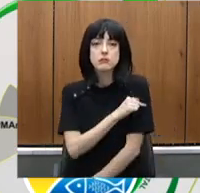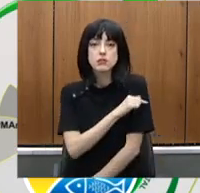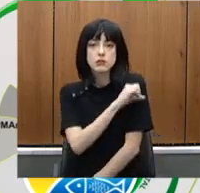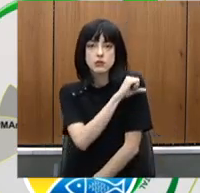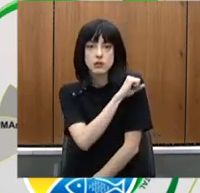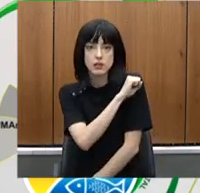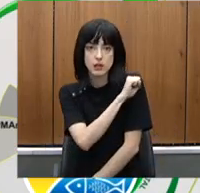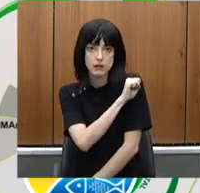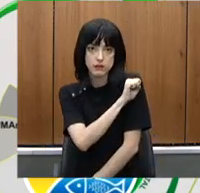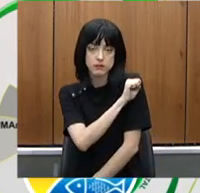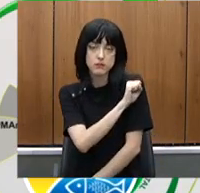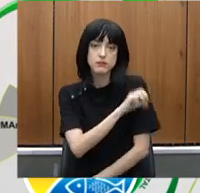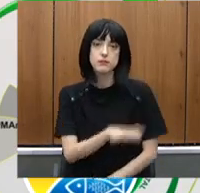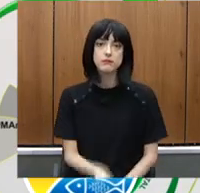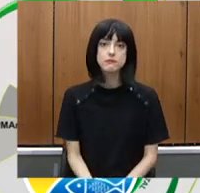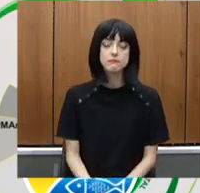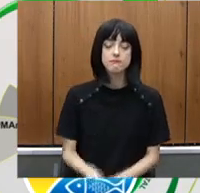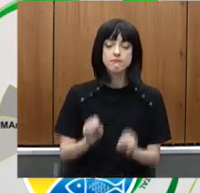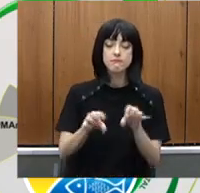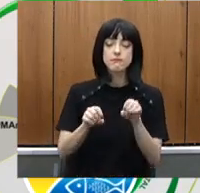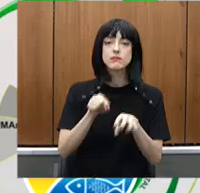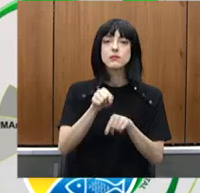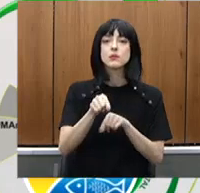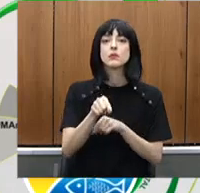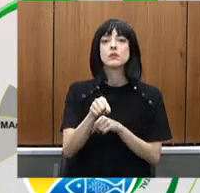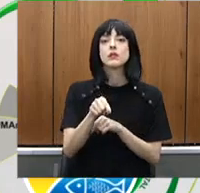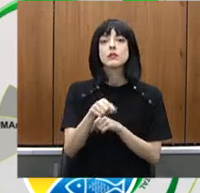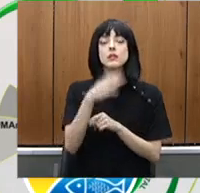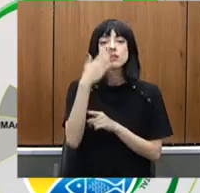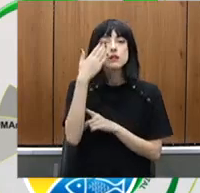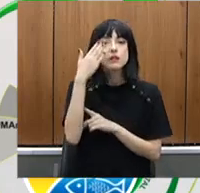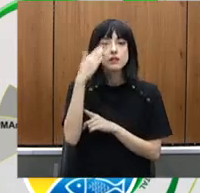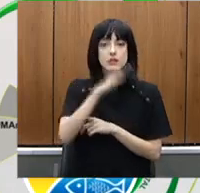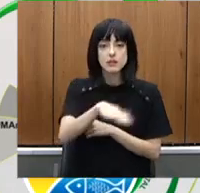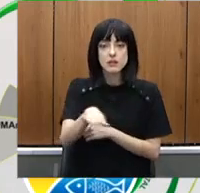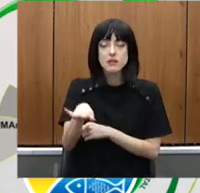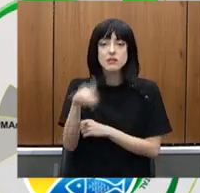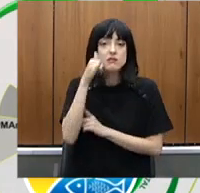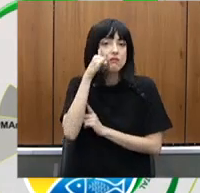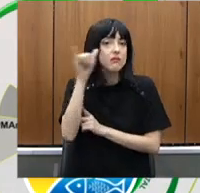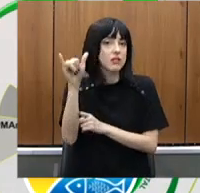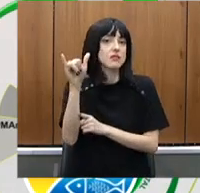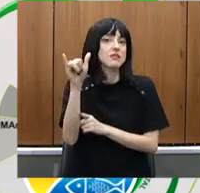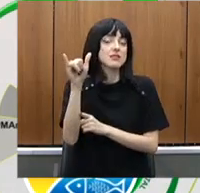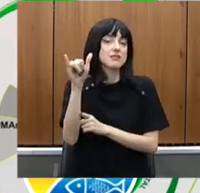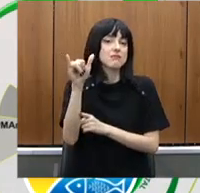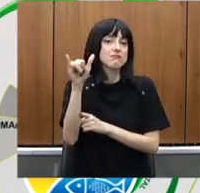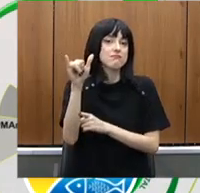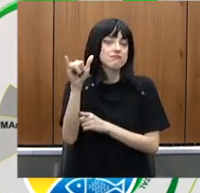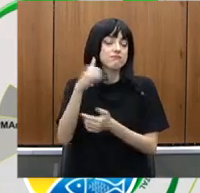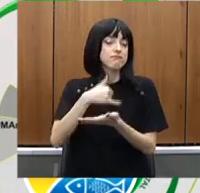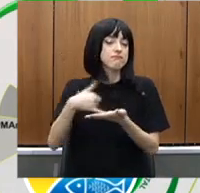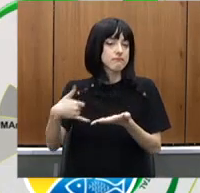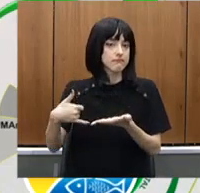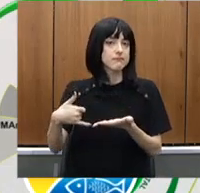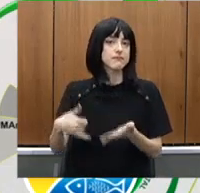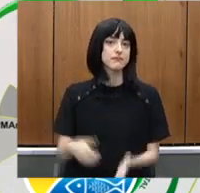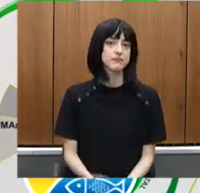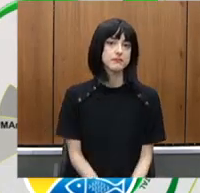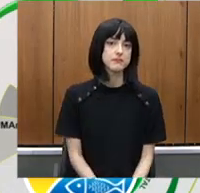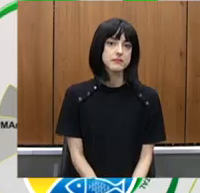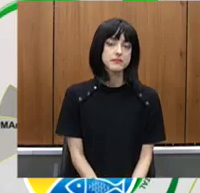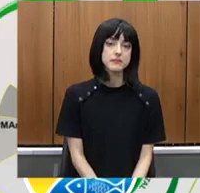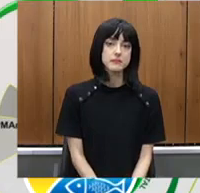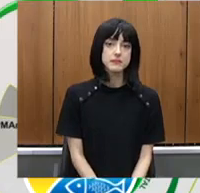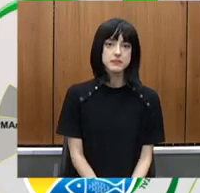resistente né e pronunciar ali não é ser resistente às drogas né então